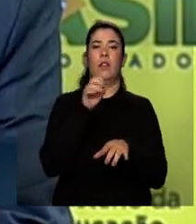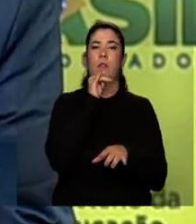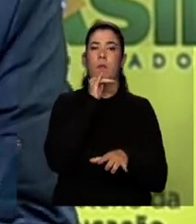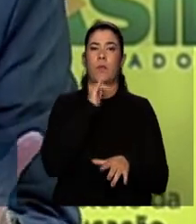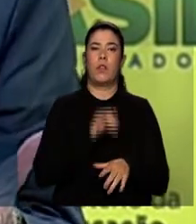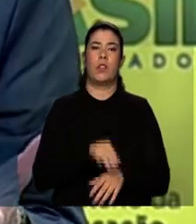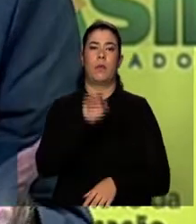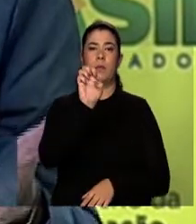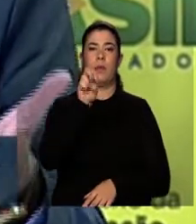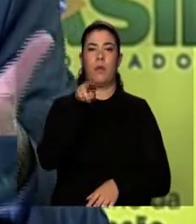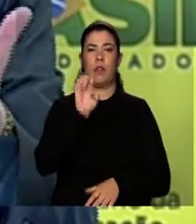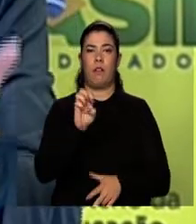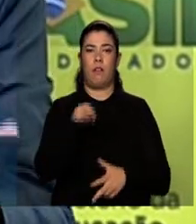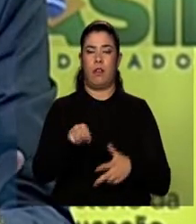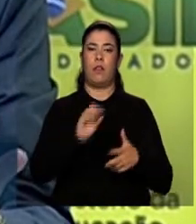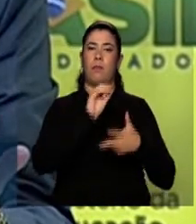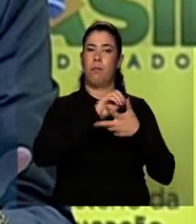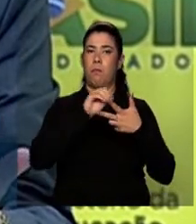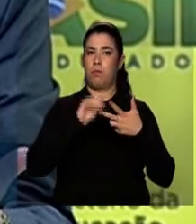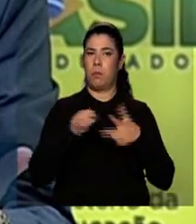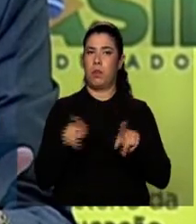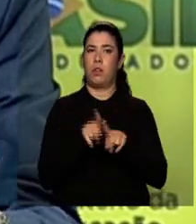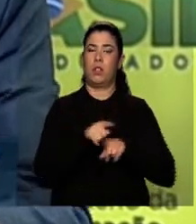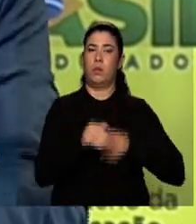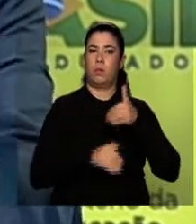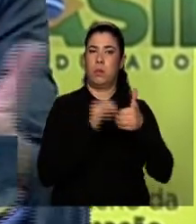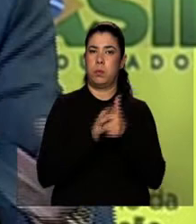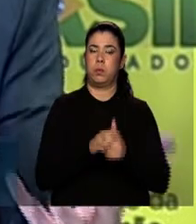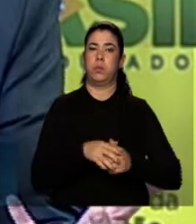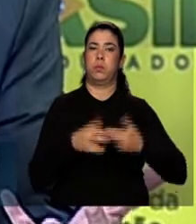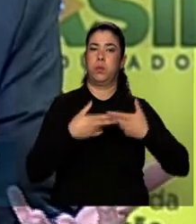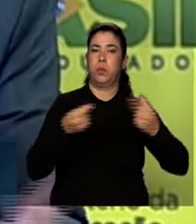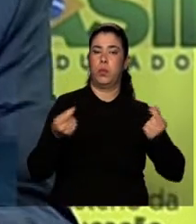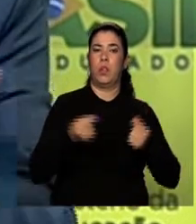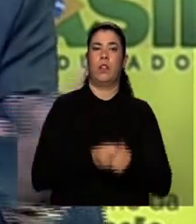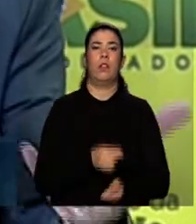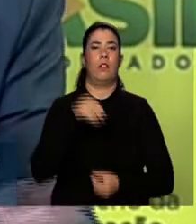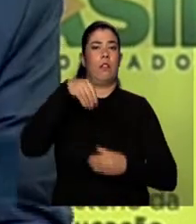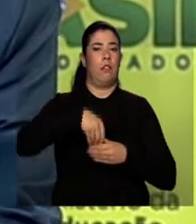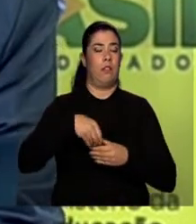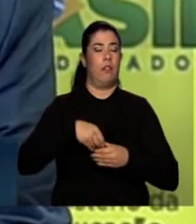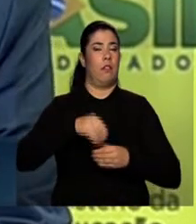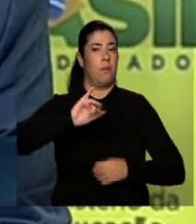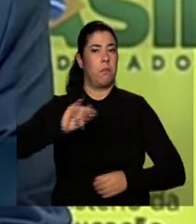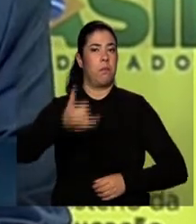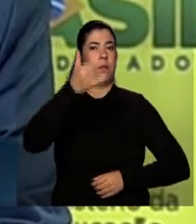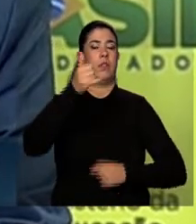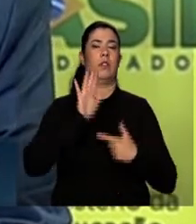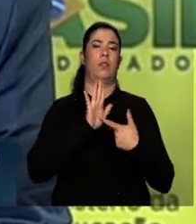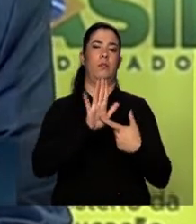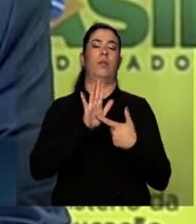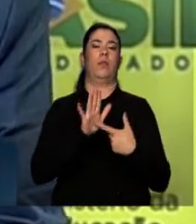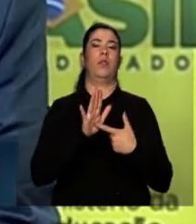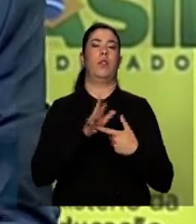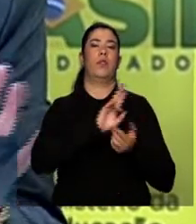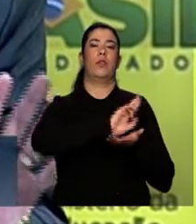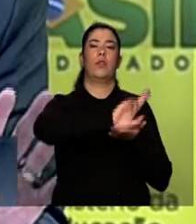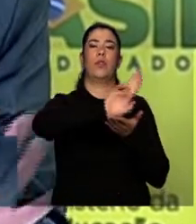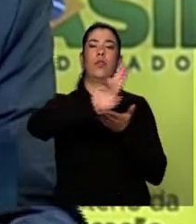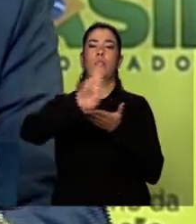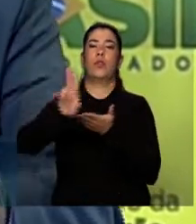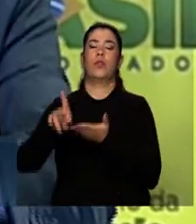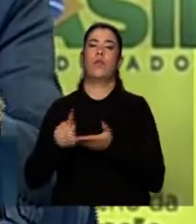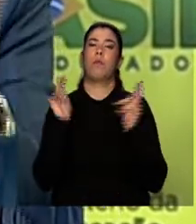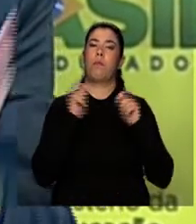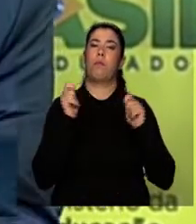então você tem mecanismo de acesso republicano e você tem oportunidades apresentadas em diversas